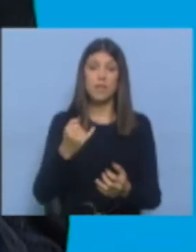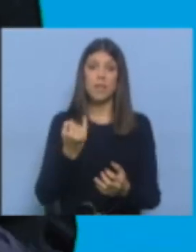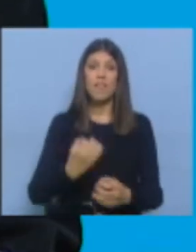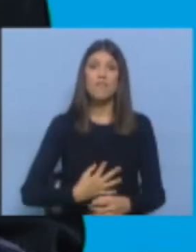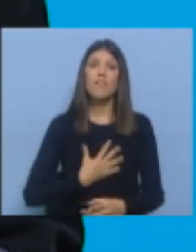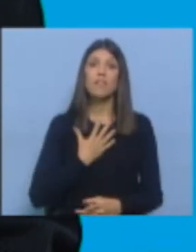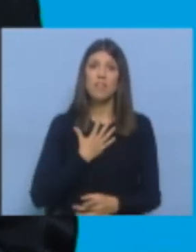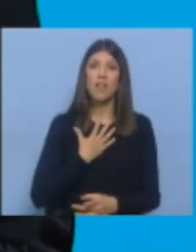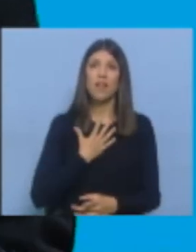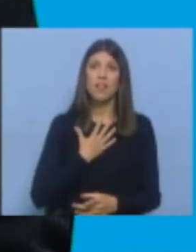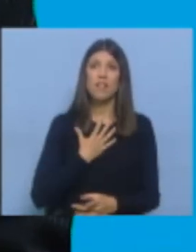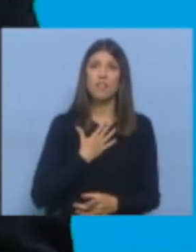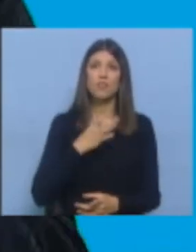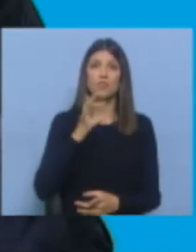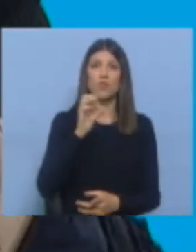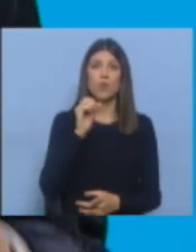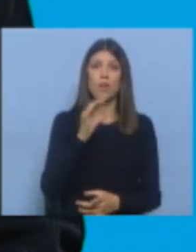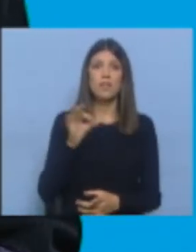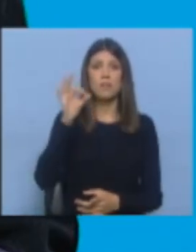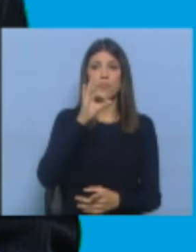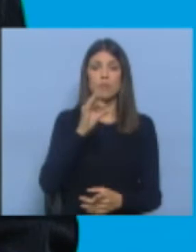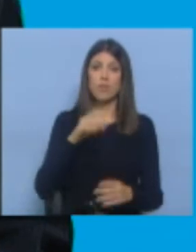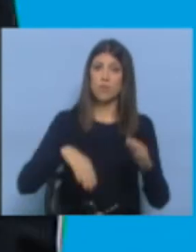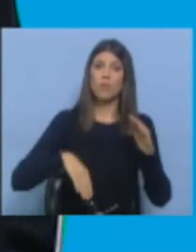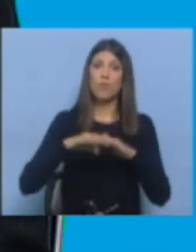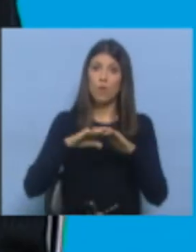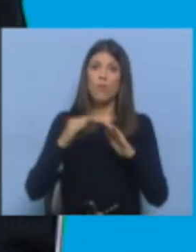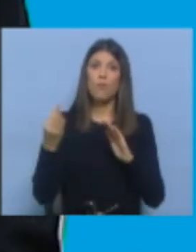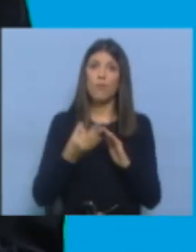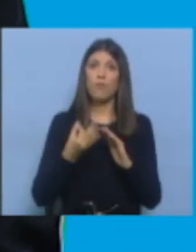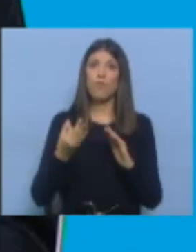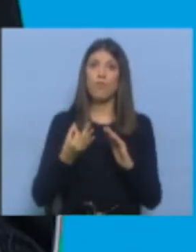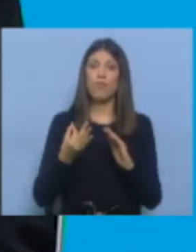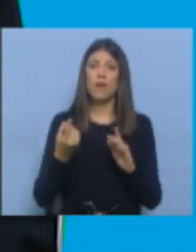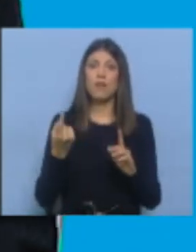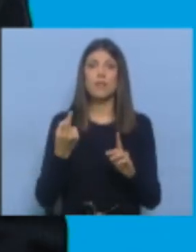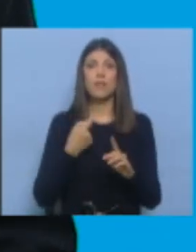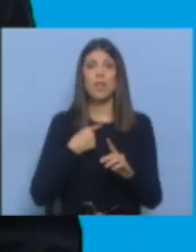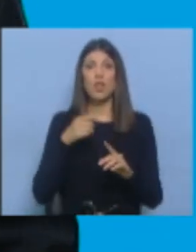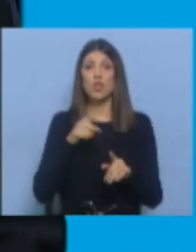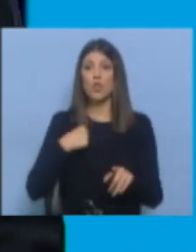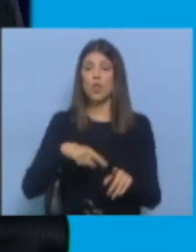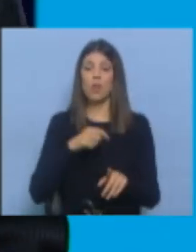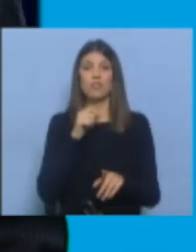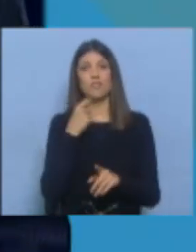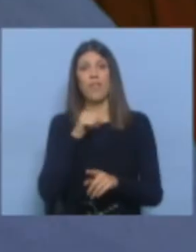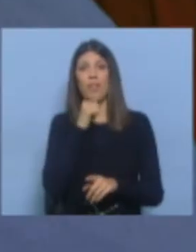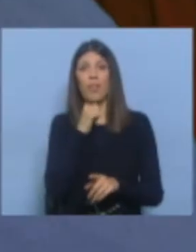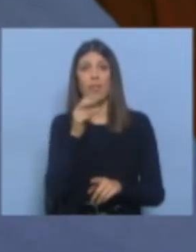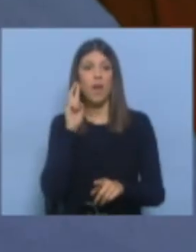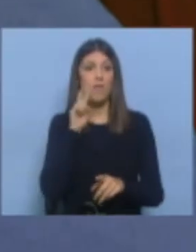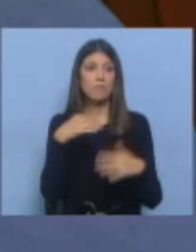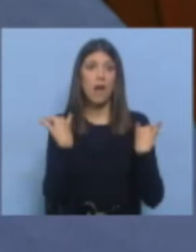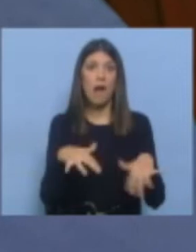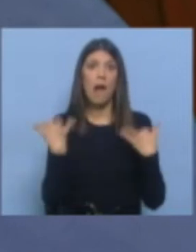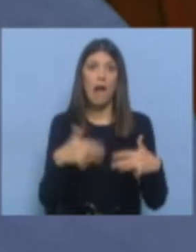de repente começamos a olhar para uma dimensão de tragédia e perdemos a noção, a menos que ela nos bata à porta, não é? Que passam a